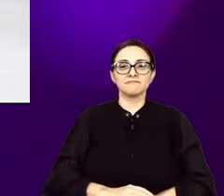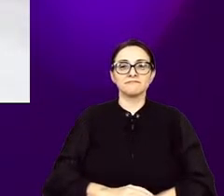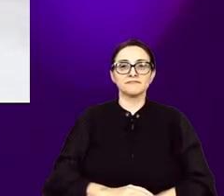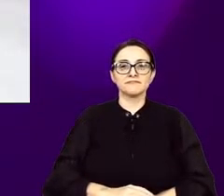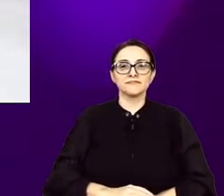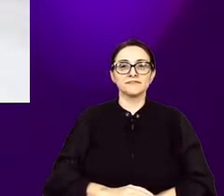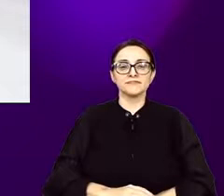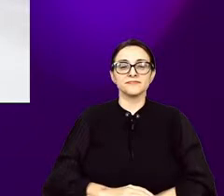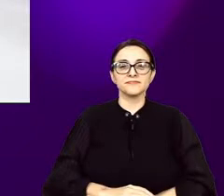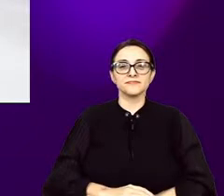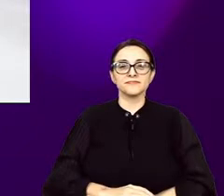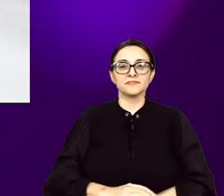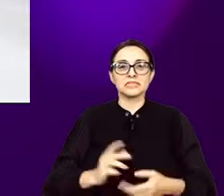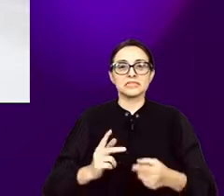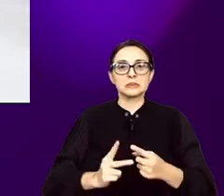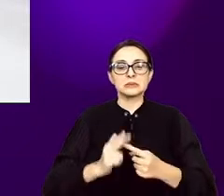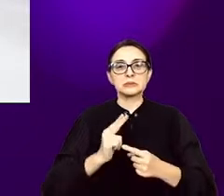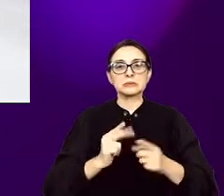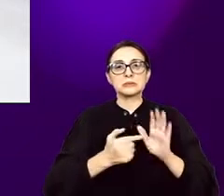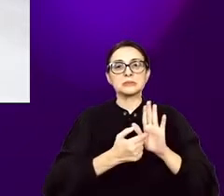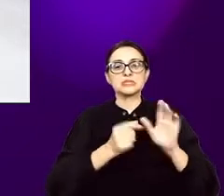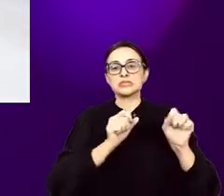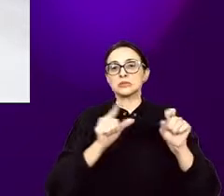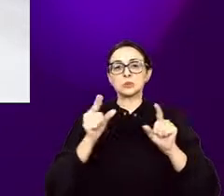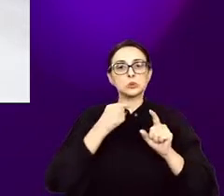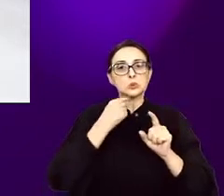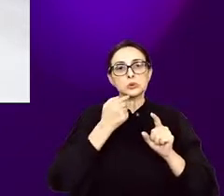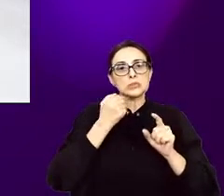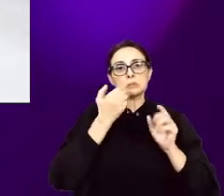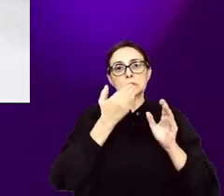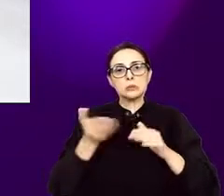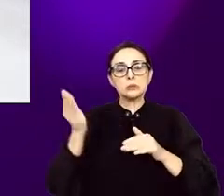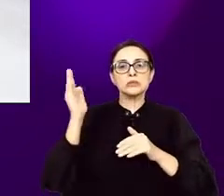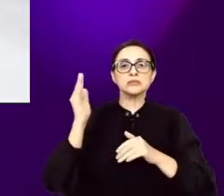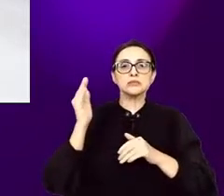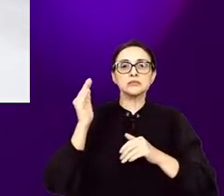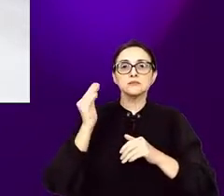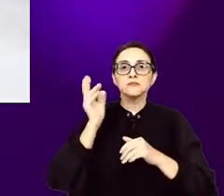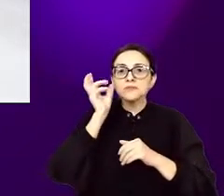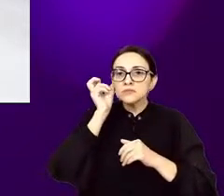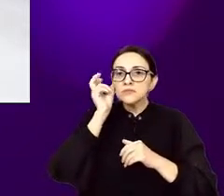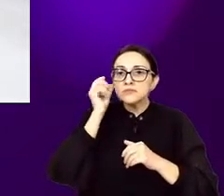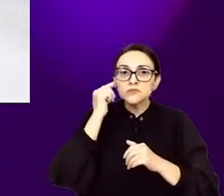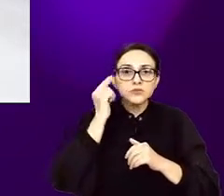Eu acho que interromperam aqui a apresentação, não estou conseguindo dar sequência. Vocês estão me ouvindo?